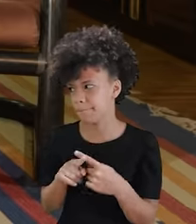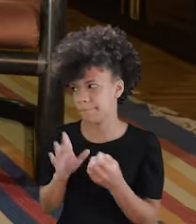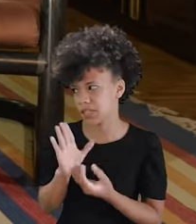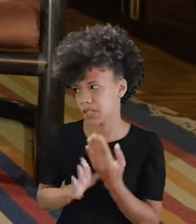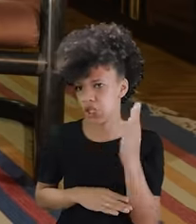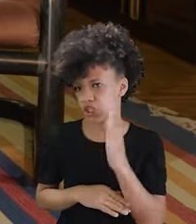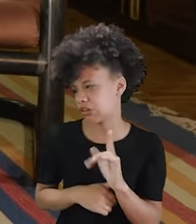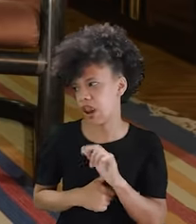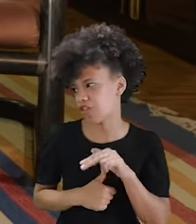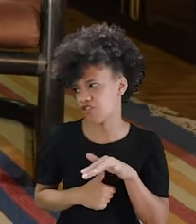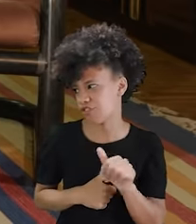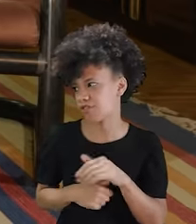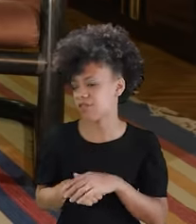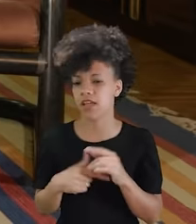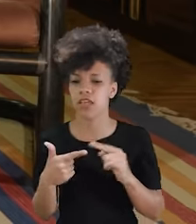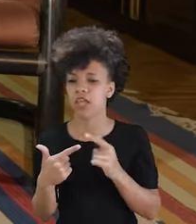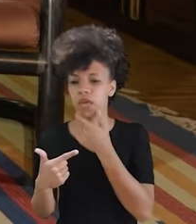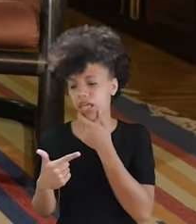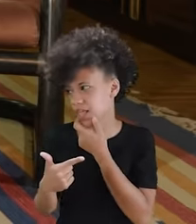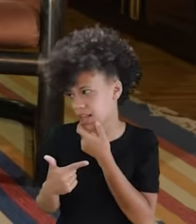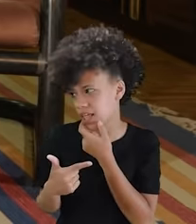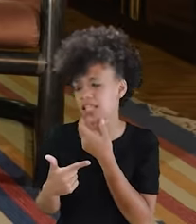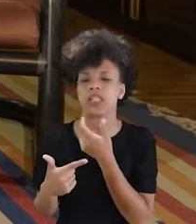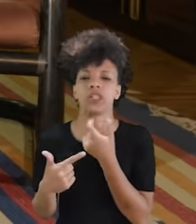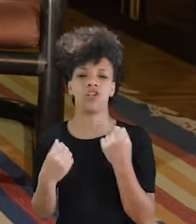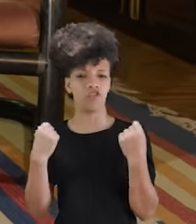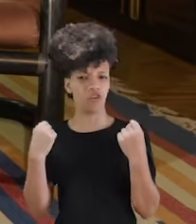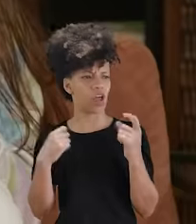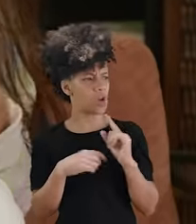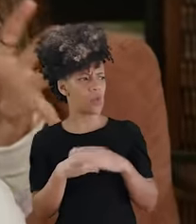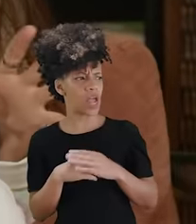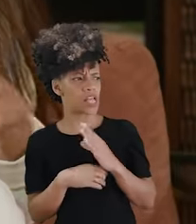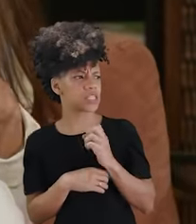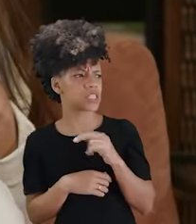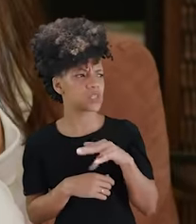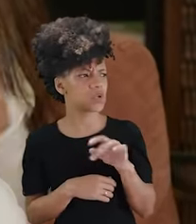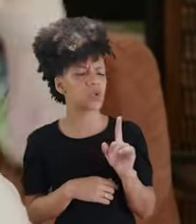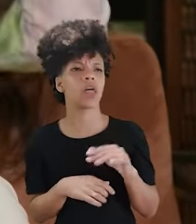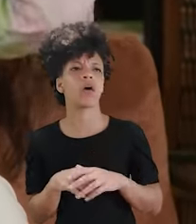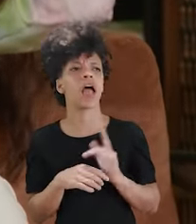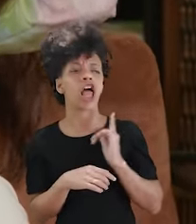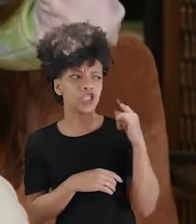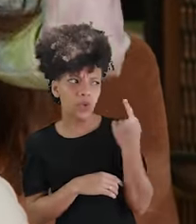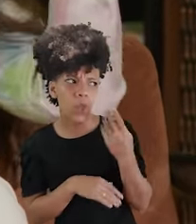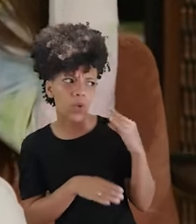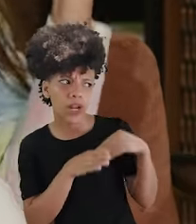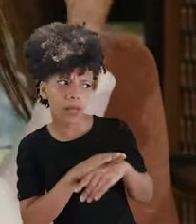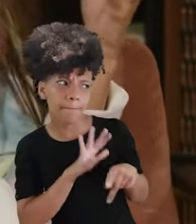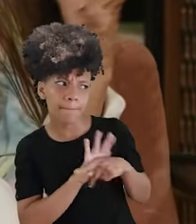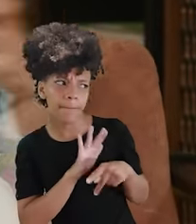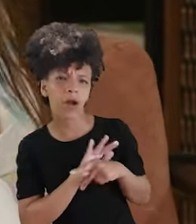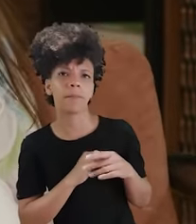ele porque ele exato e um inglês sisudo sisudo ele tinha uma